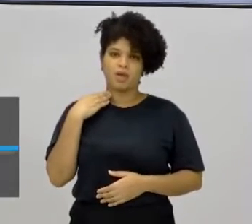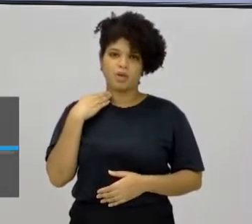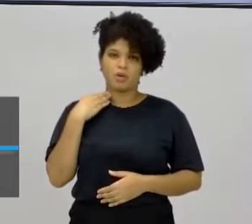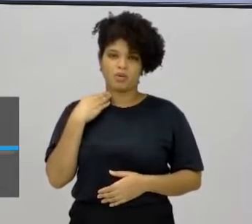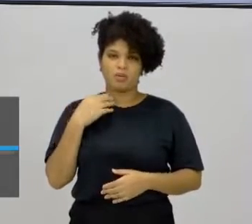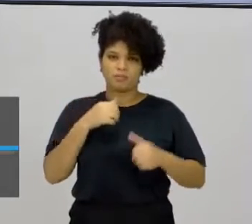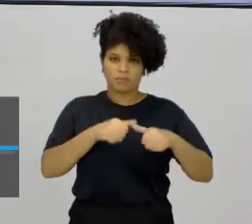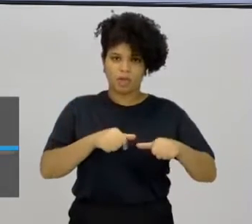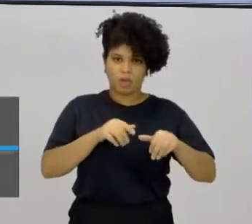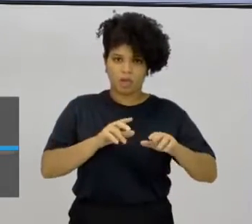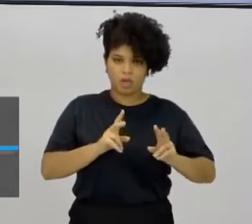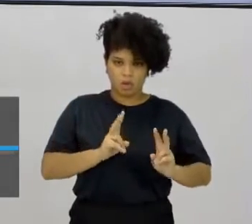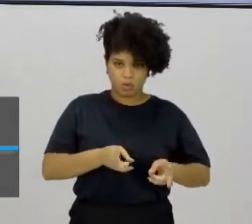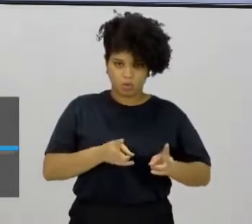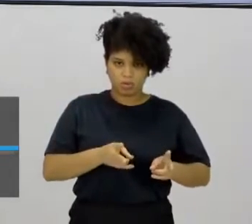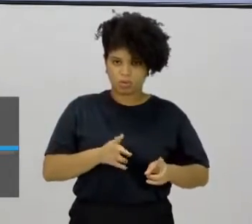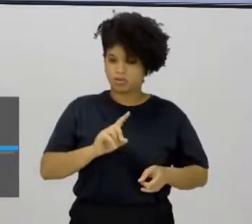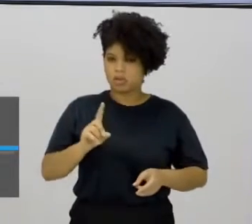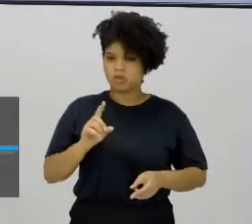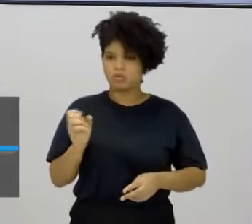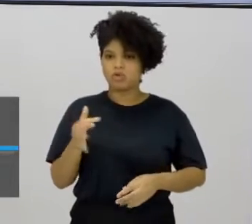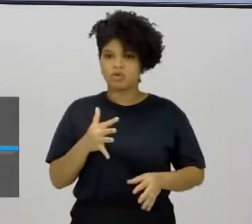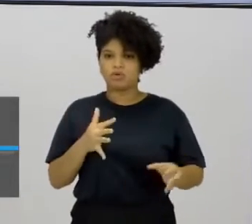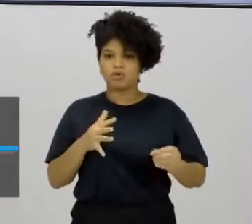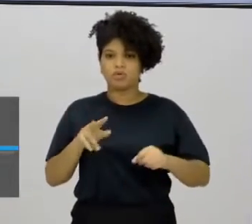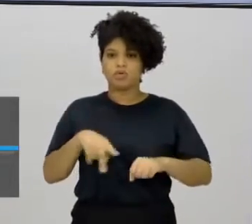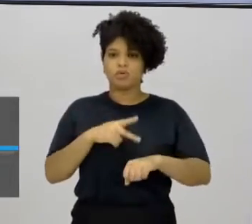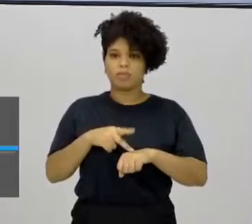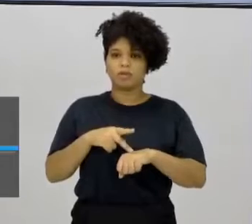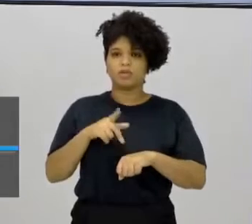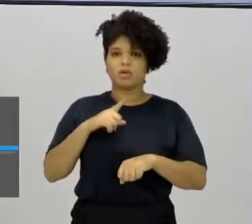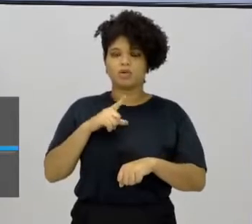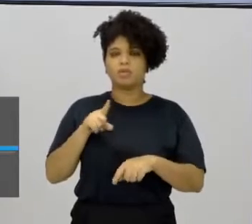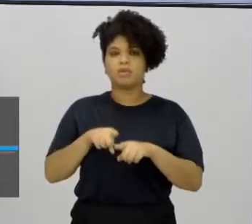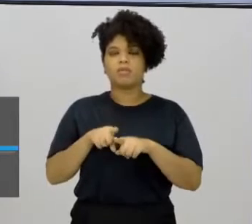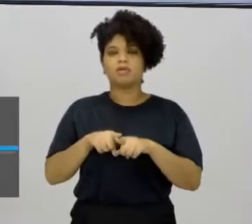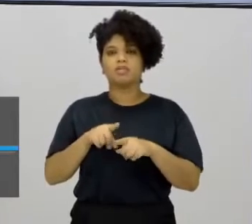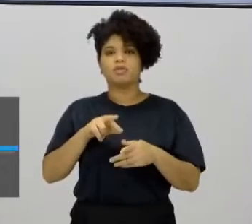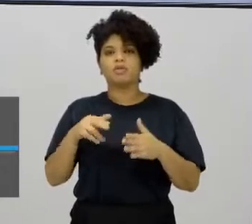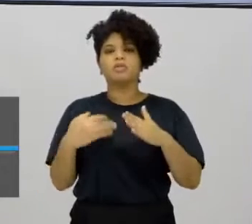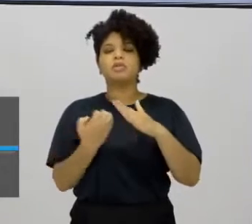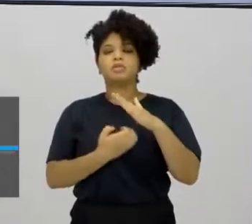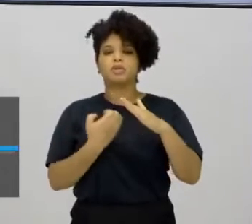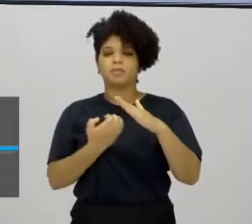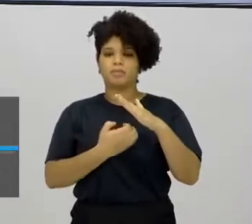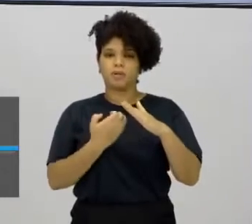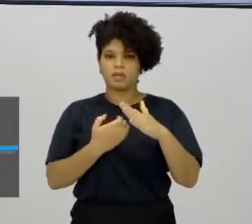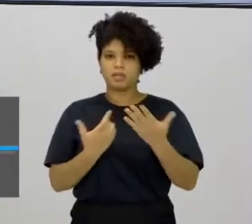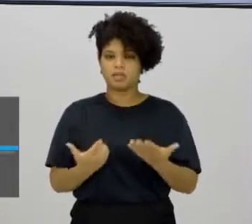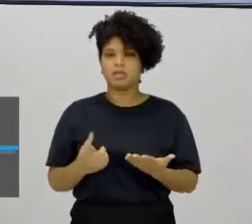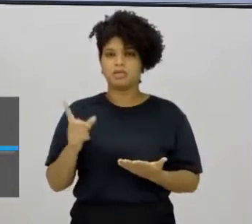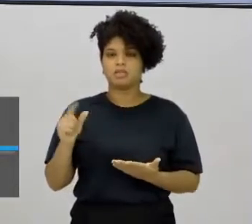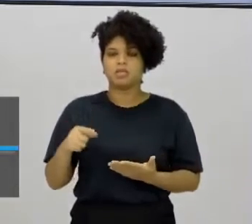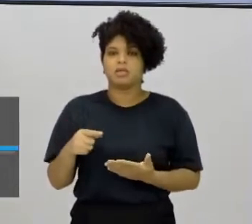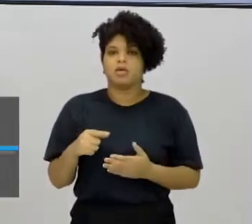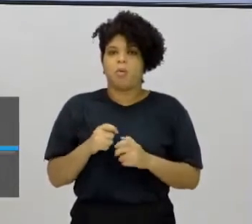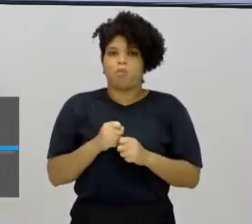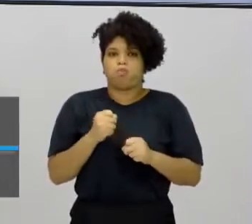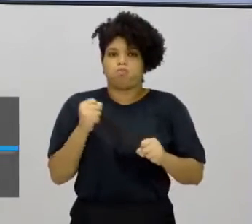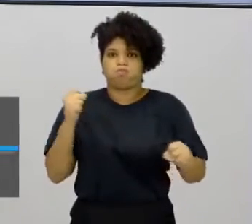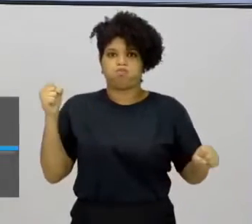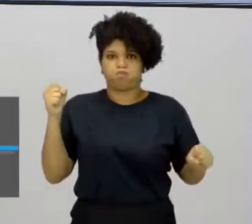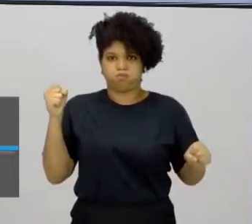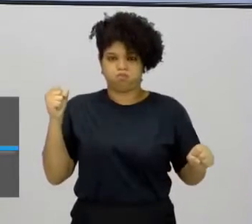aí, né, e buscando novos países, né, as empresas, as famosas multinacionais que se transformam